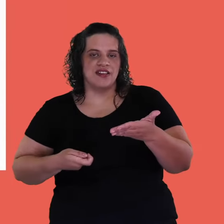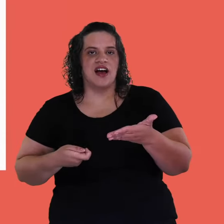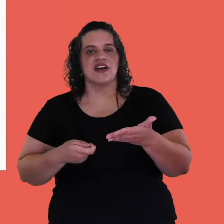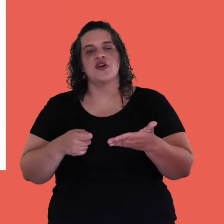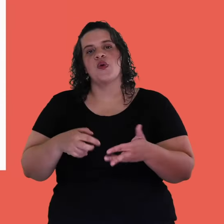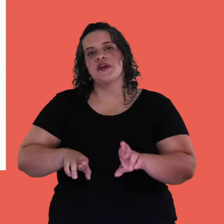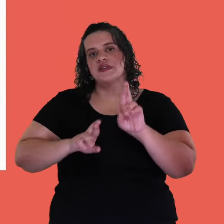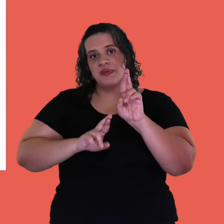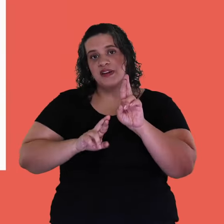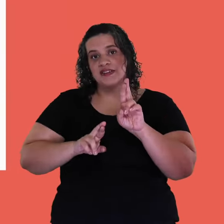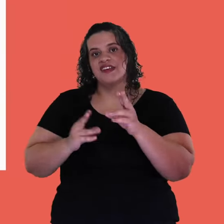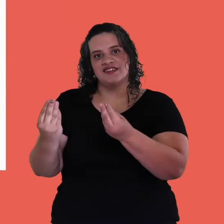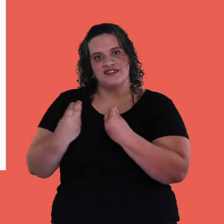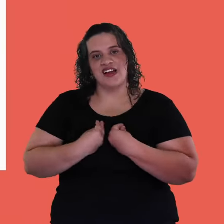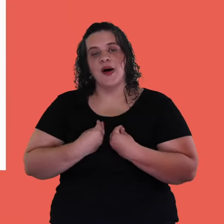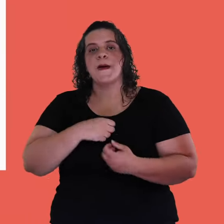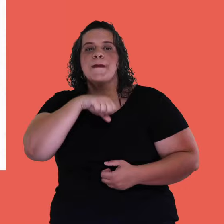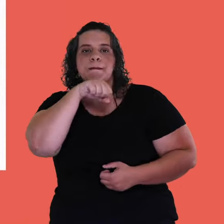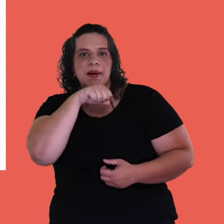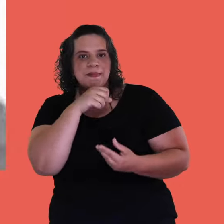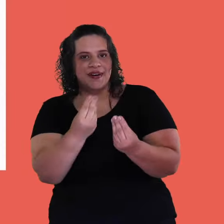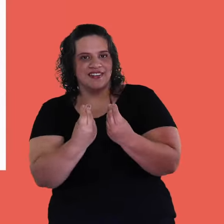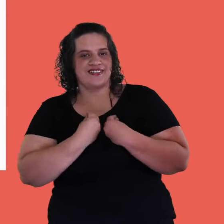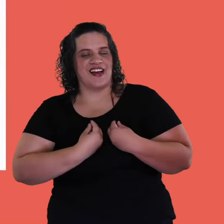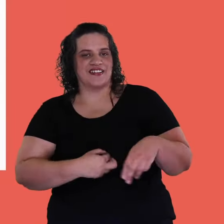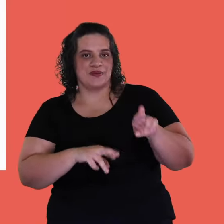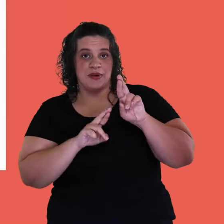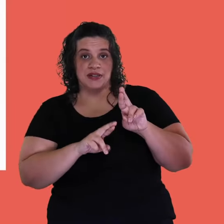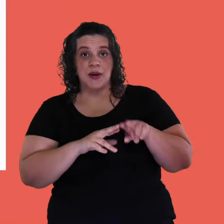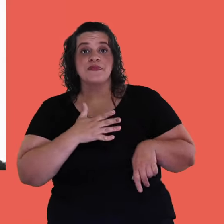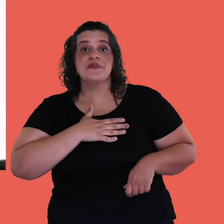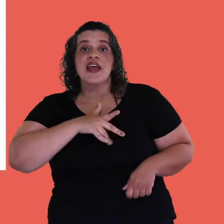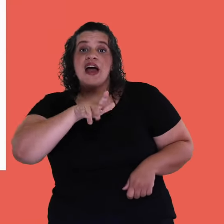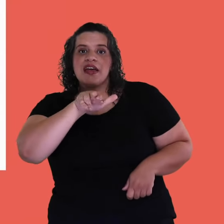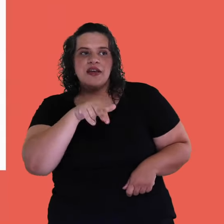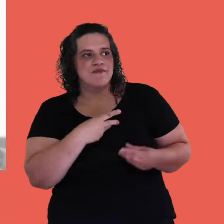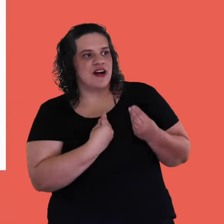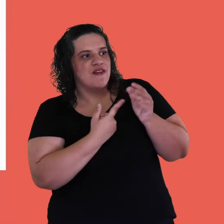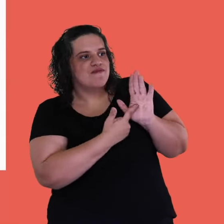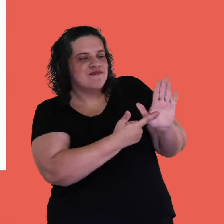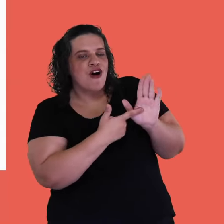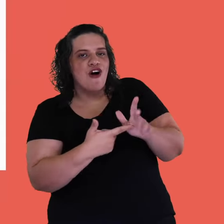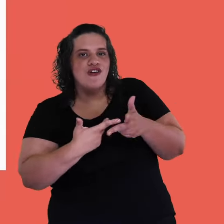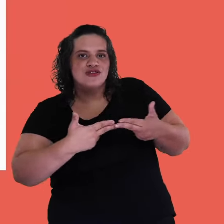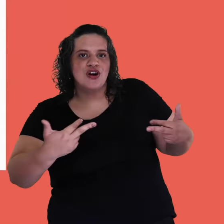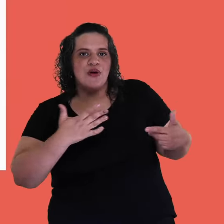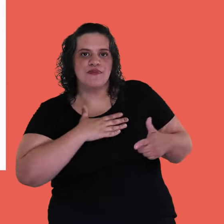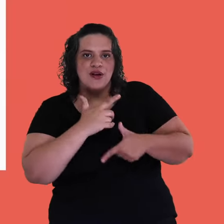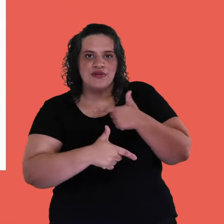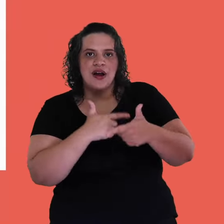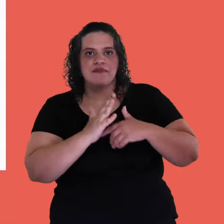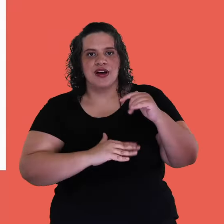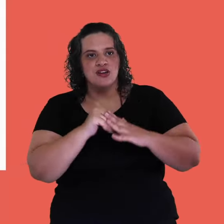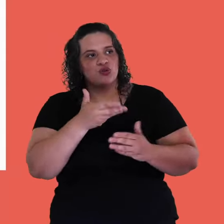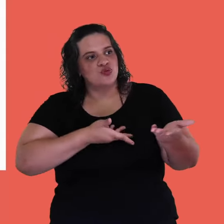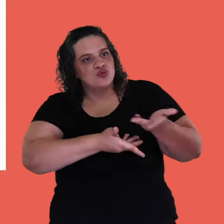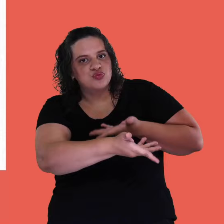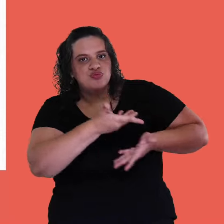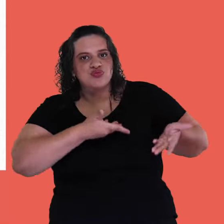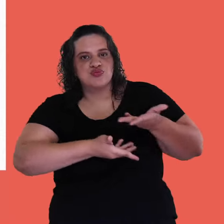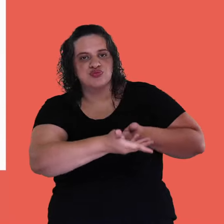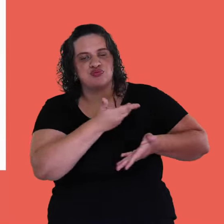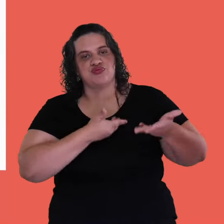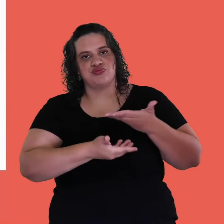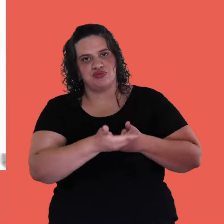faz esperançar, minha mãe me faz esperançar, tal qual minha irmã, que é quem eu mostro tudo isso que eu tô construindo, com quem